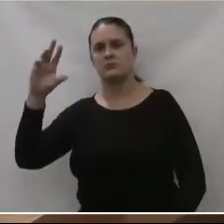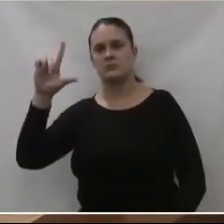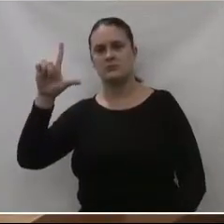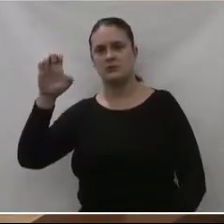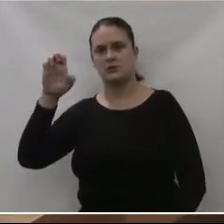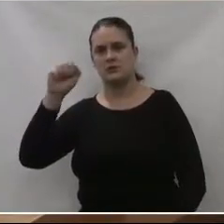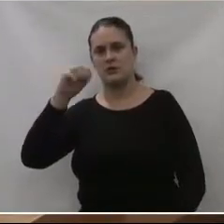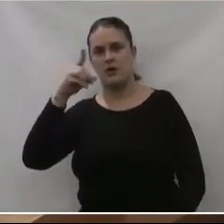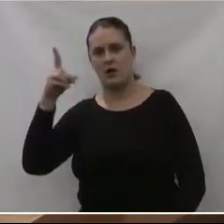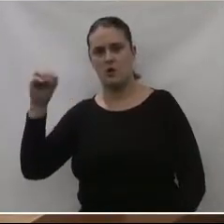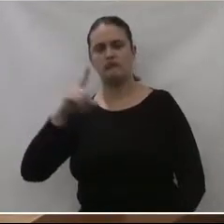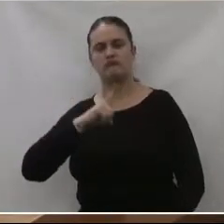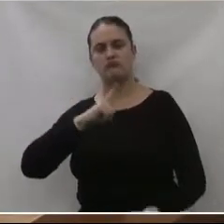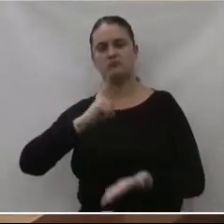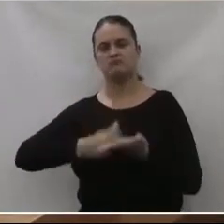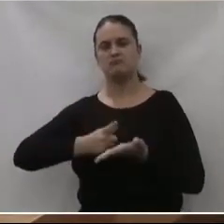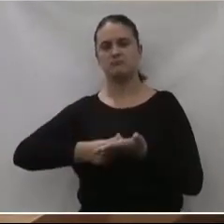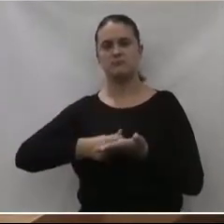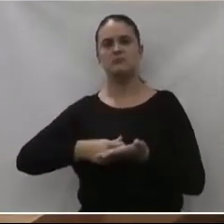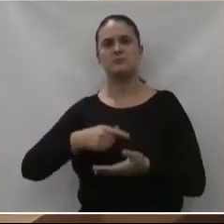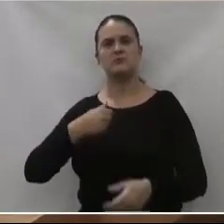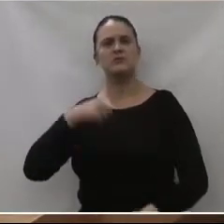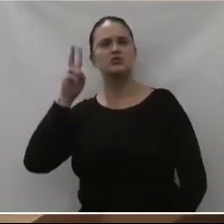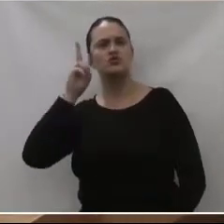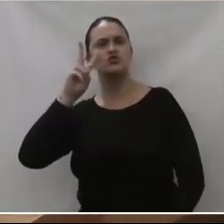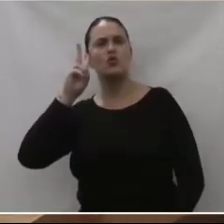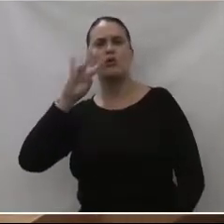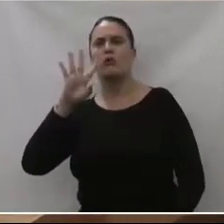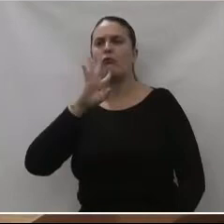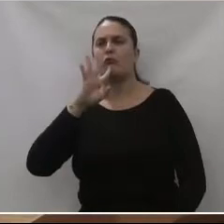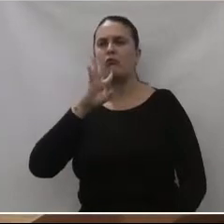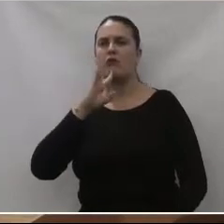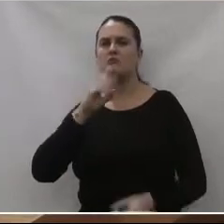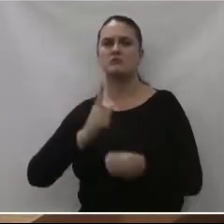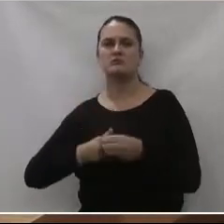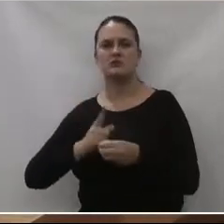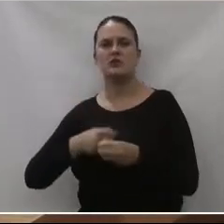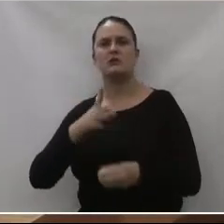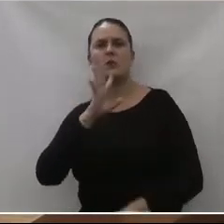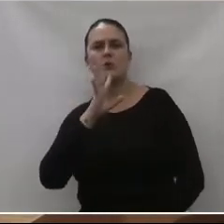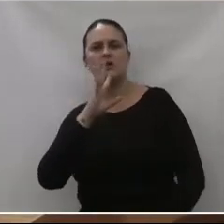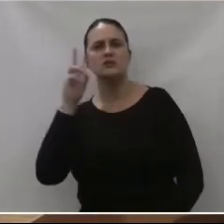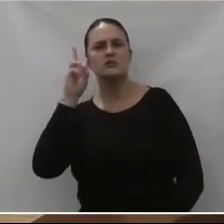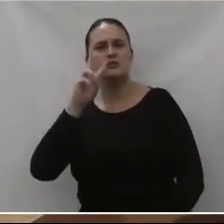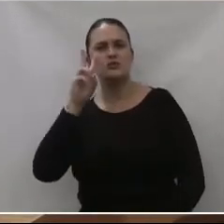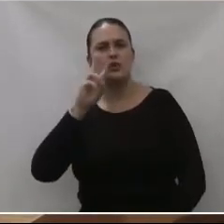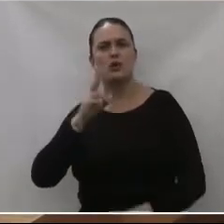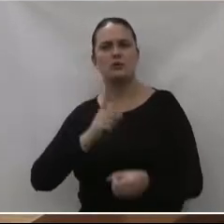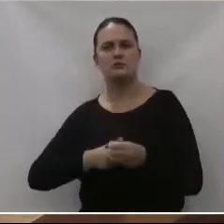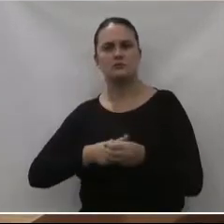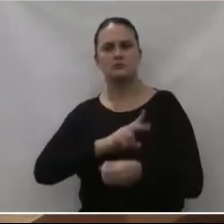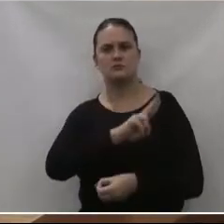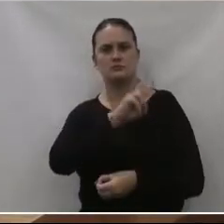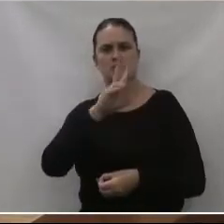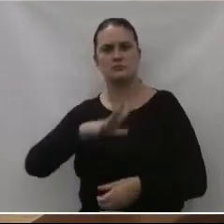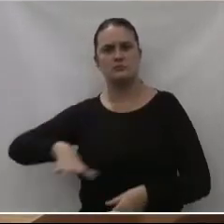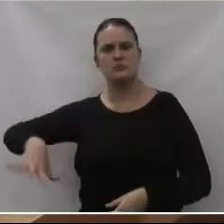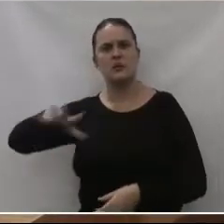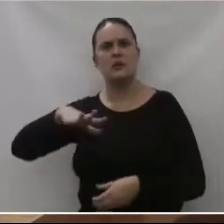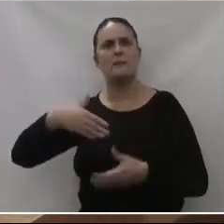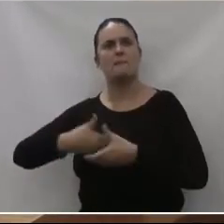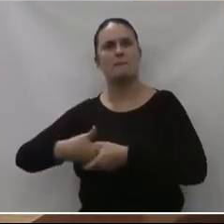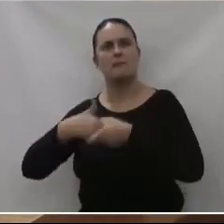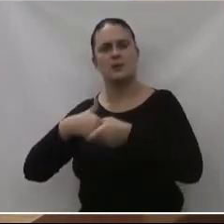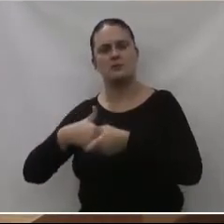por seu comprometimento. É um historiador, além de advogado. Conhece a nossa cidade, conhece a história de Ana da Vitória e da região. Parabéns a ele